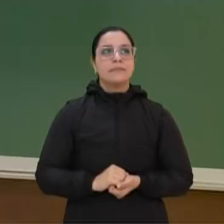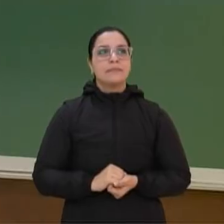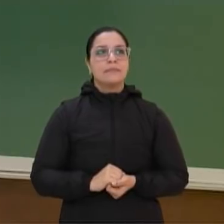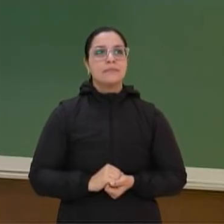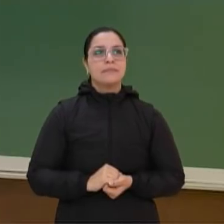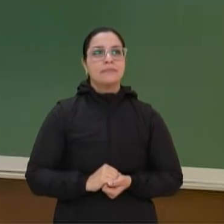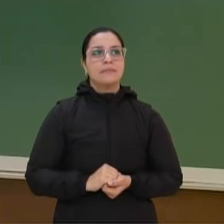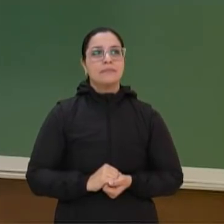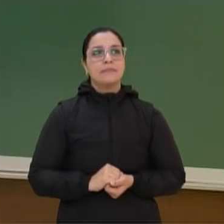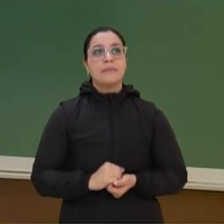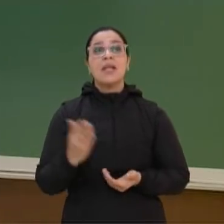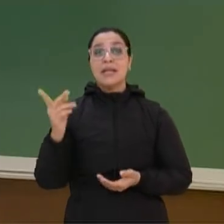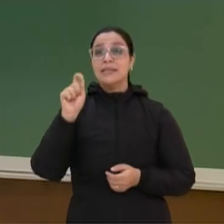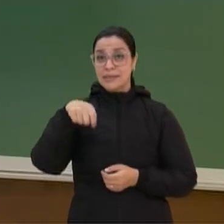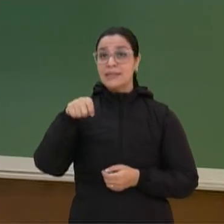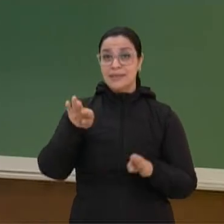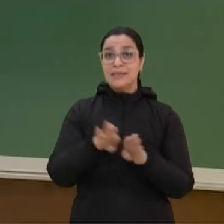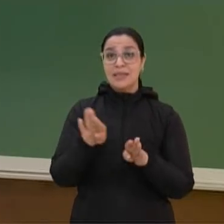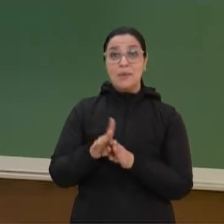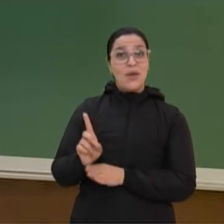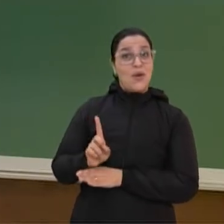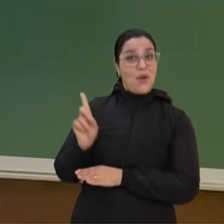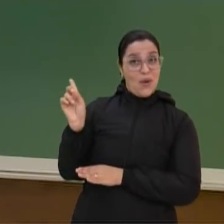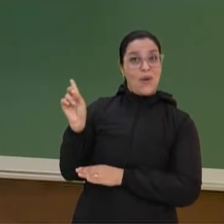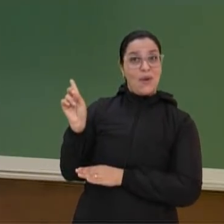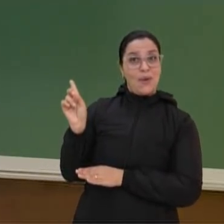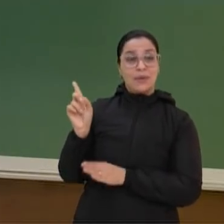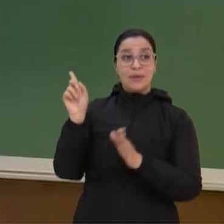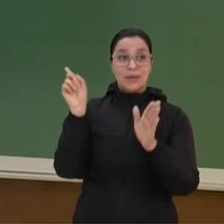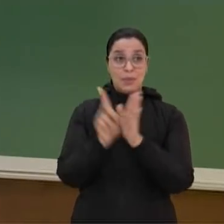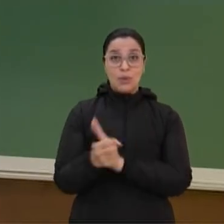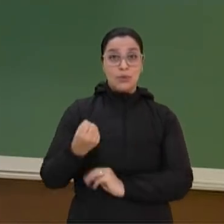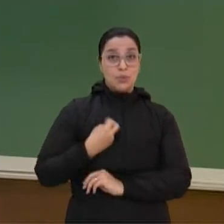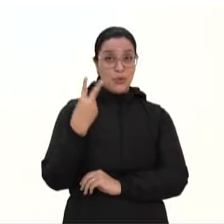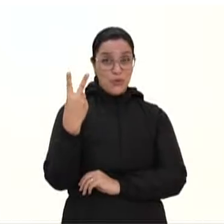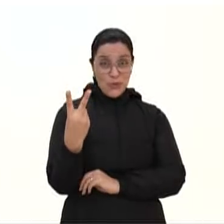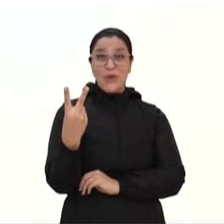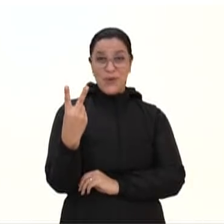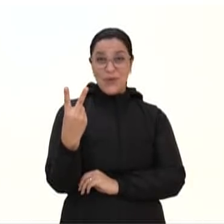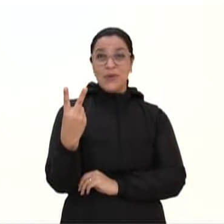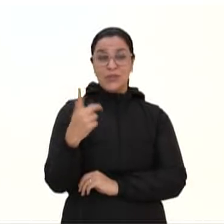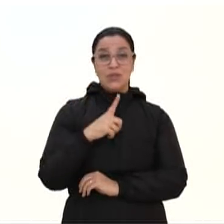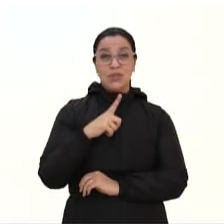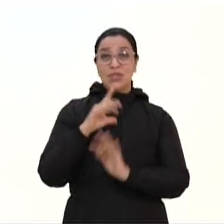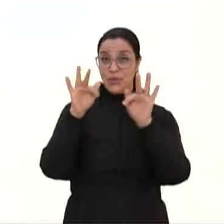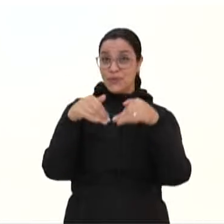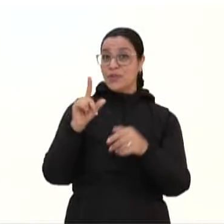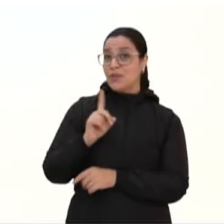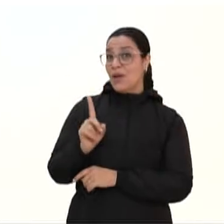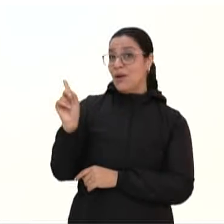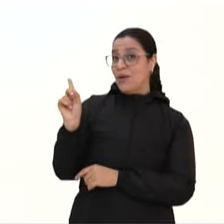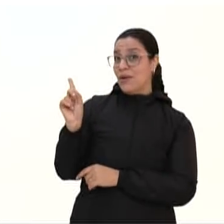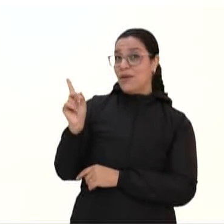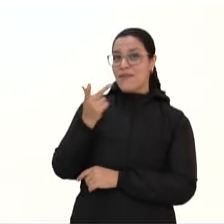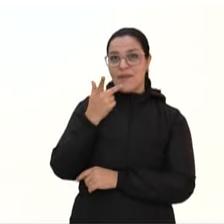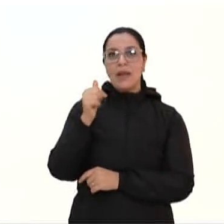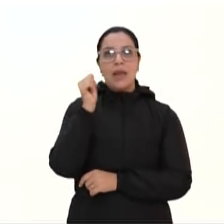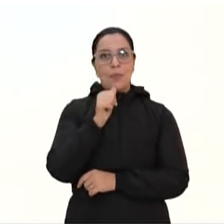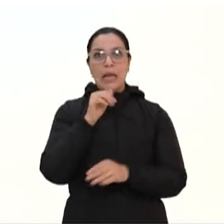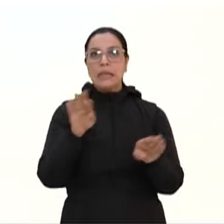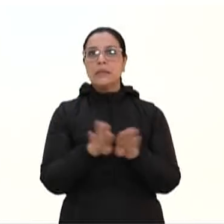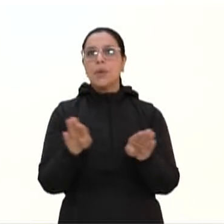momento. Aqui nós vimos então o clímax e o conflito, nós